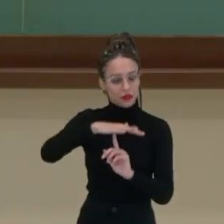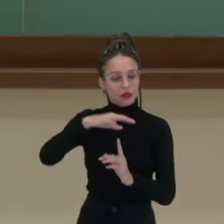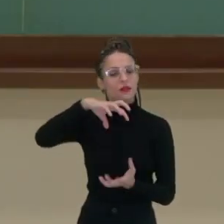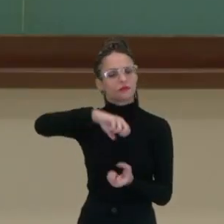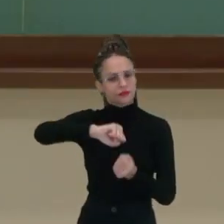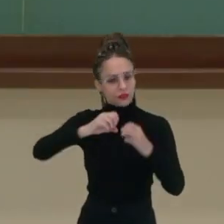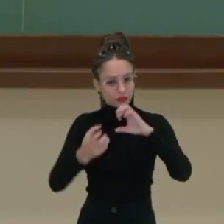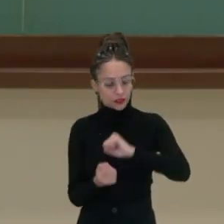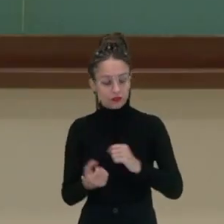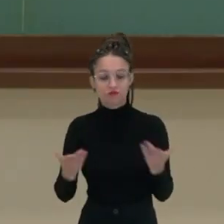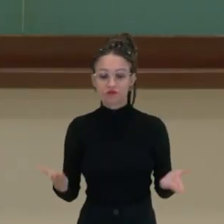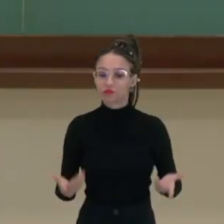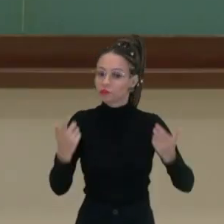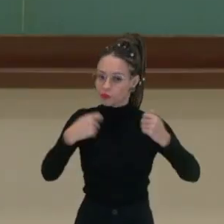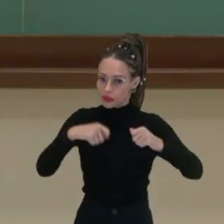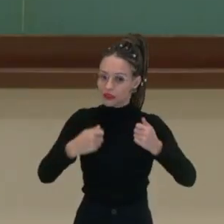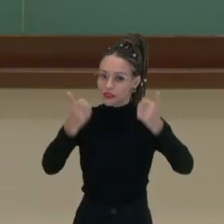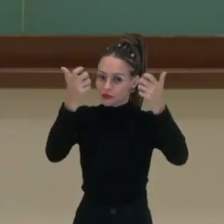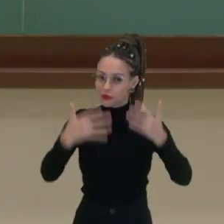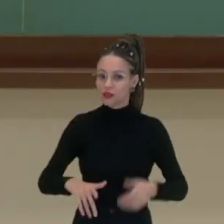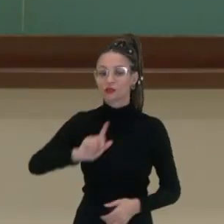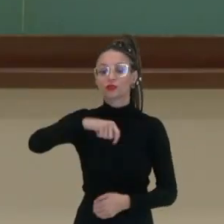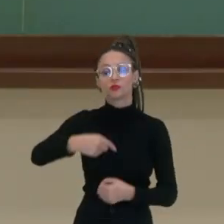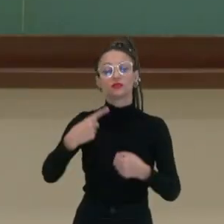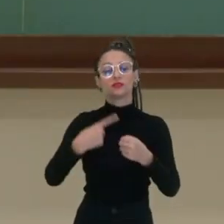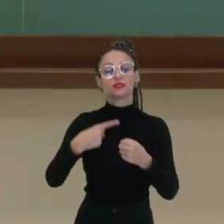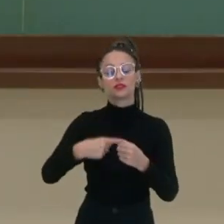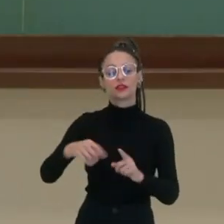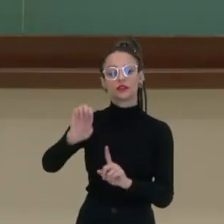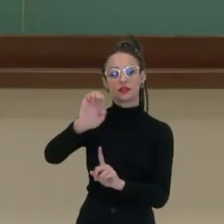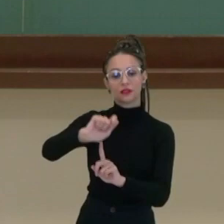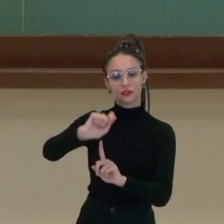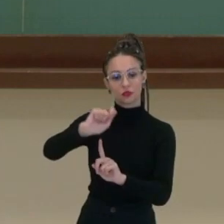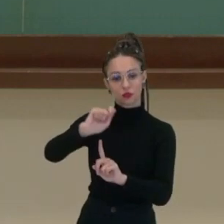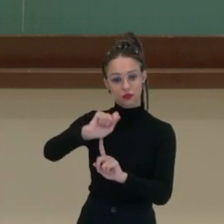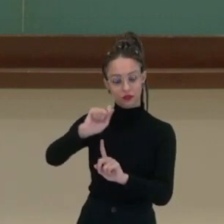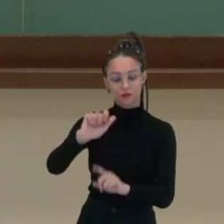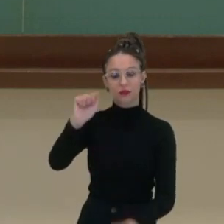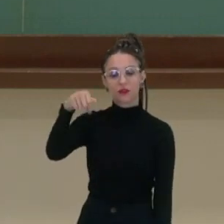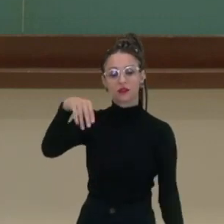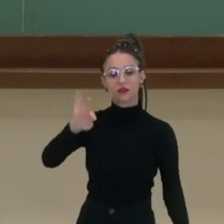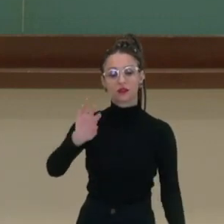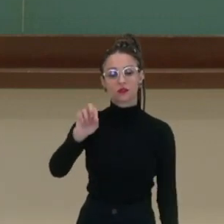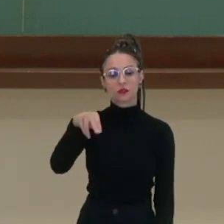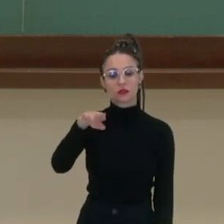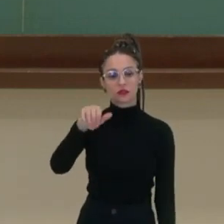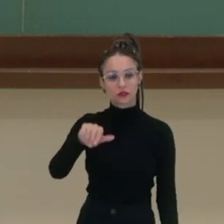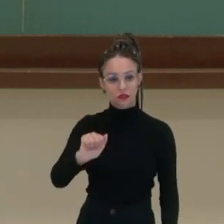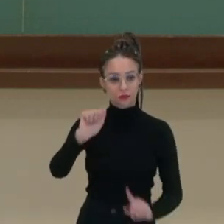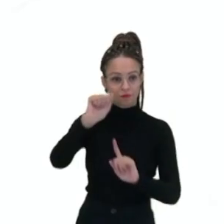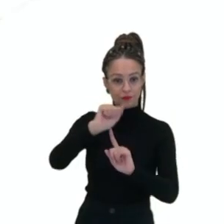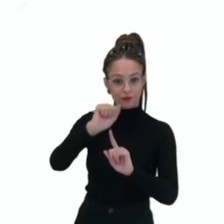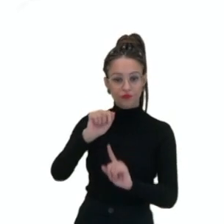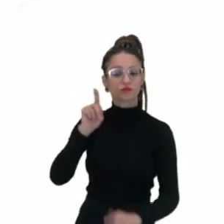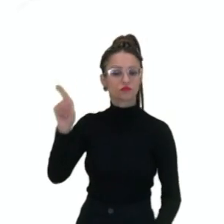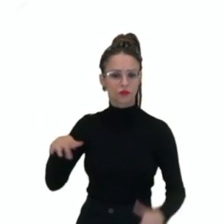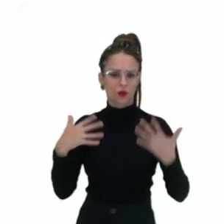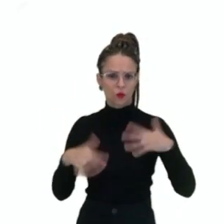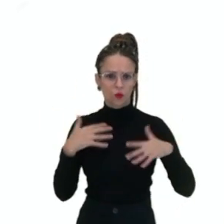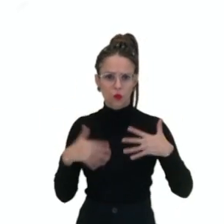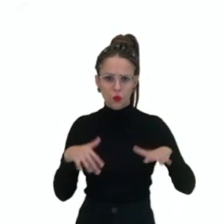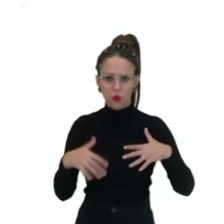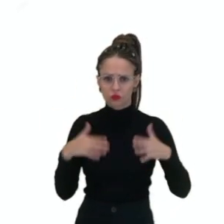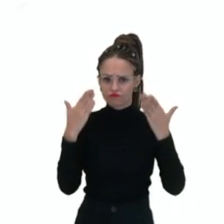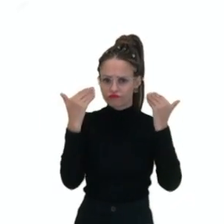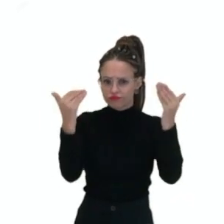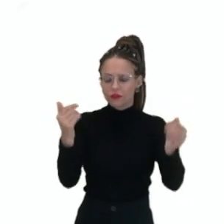artesanato, nós temos que falar de Antonina. Né? O artesanato produzido lá em Antonina é muito significativo,